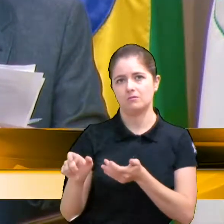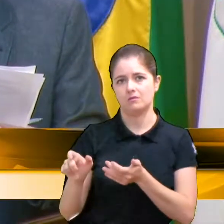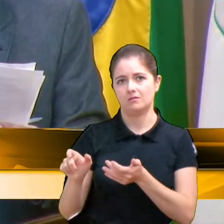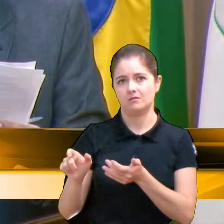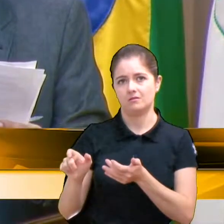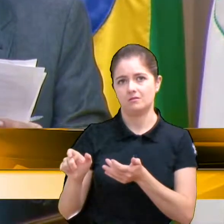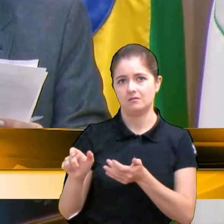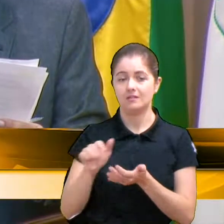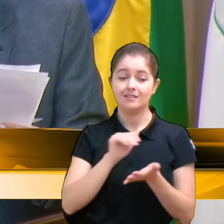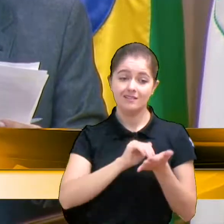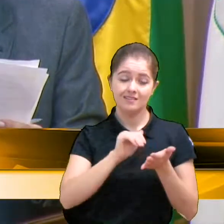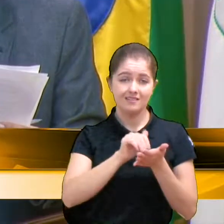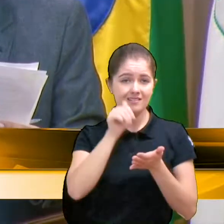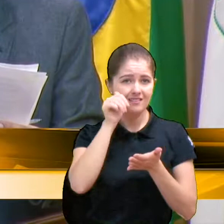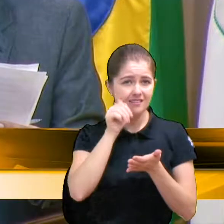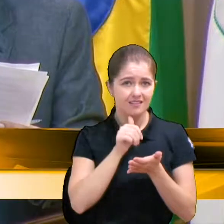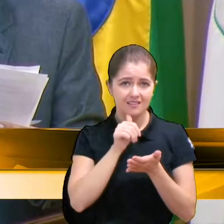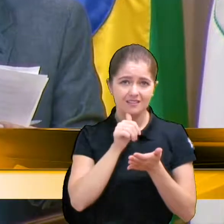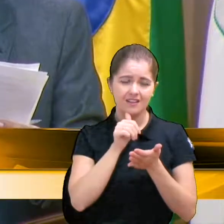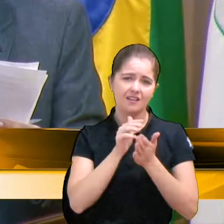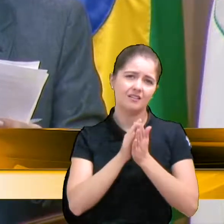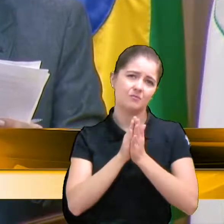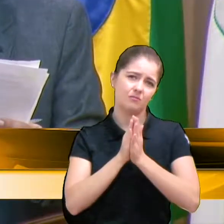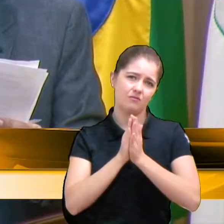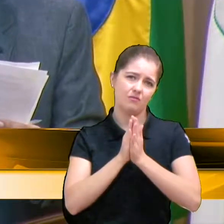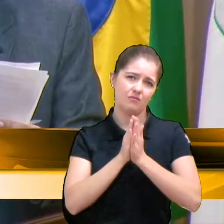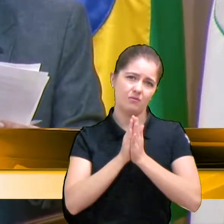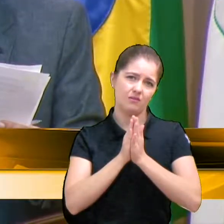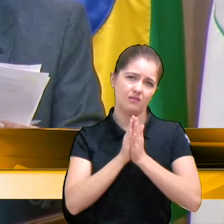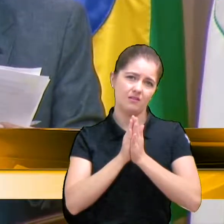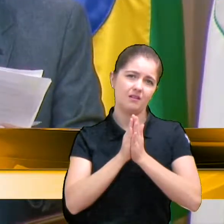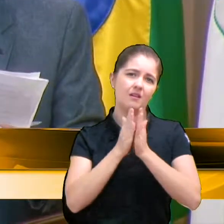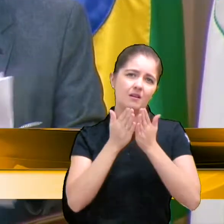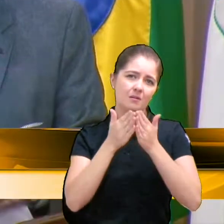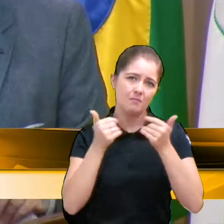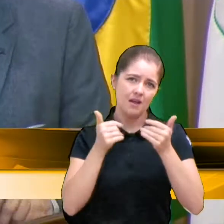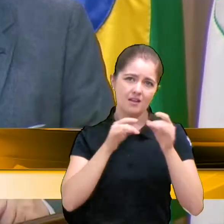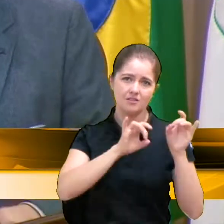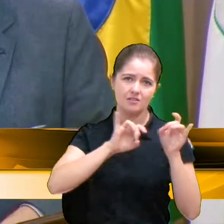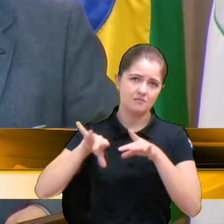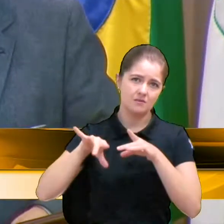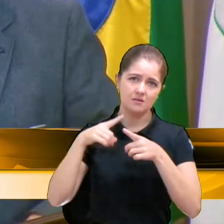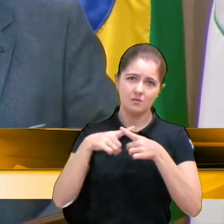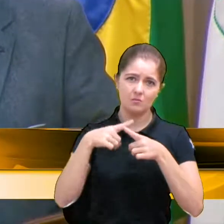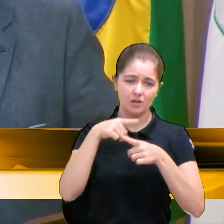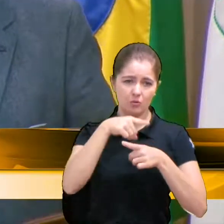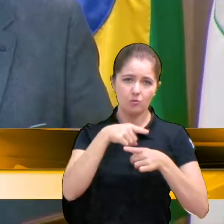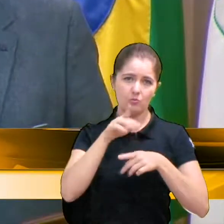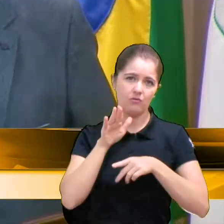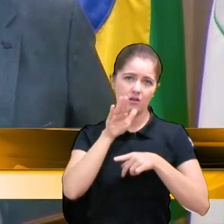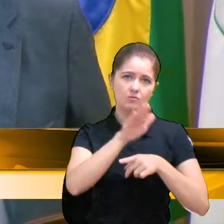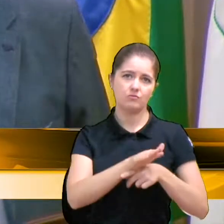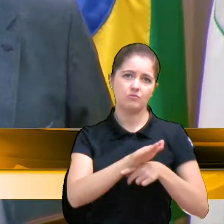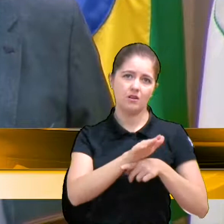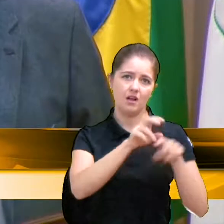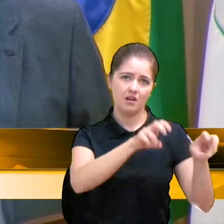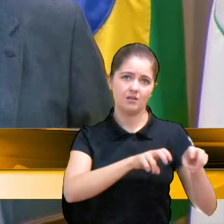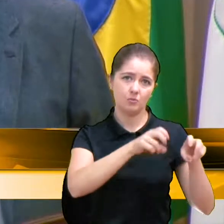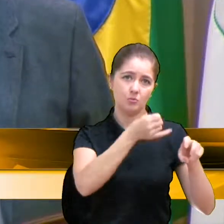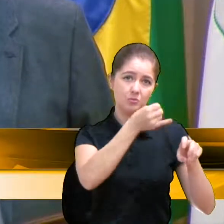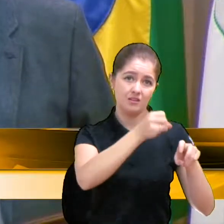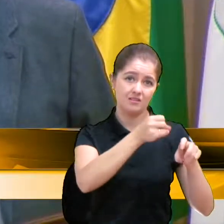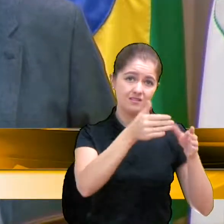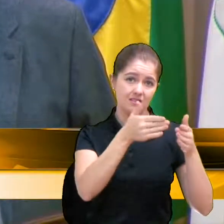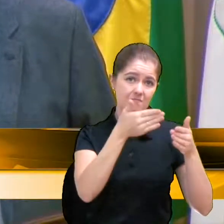Secretária, peça sua demissão, que fará um enorme favor à agricultura. Eu acho que a